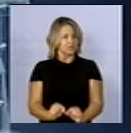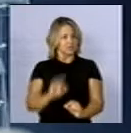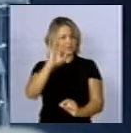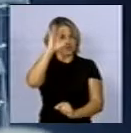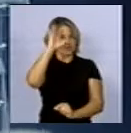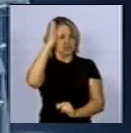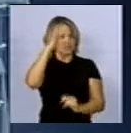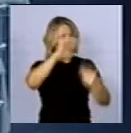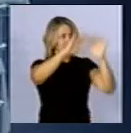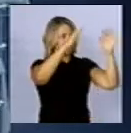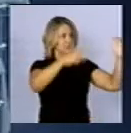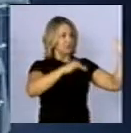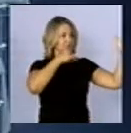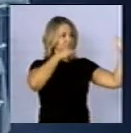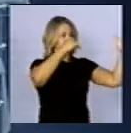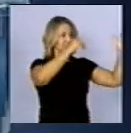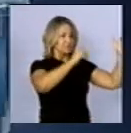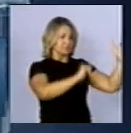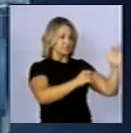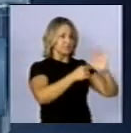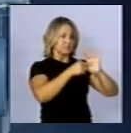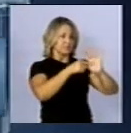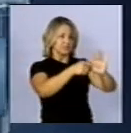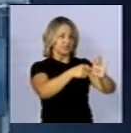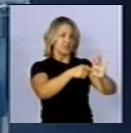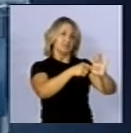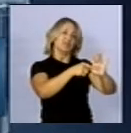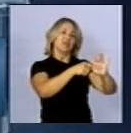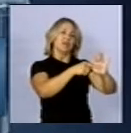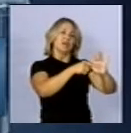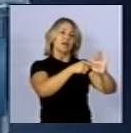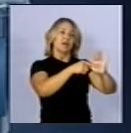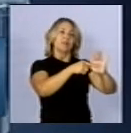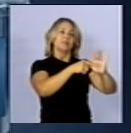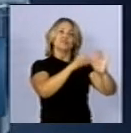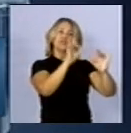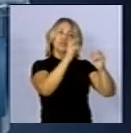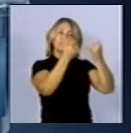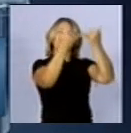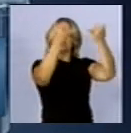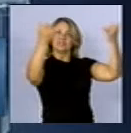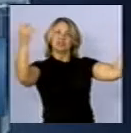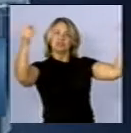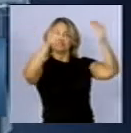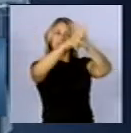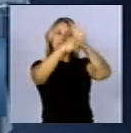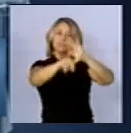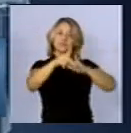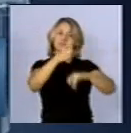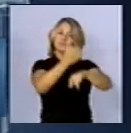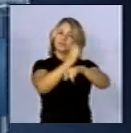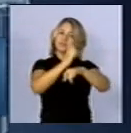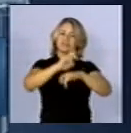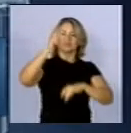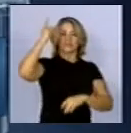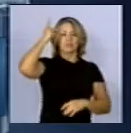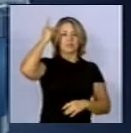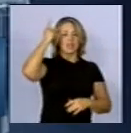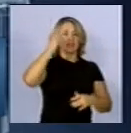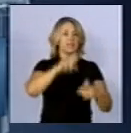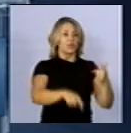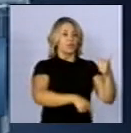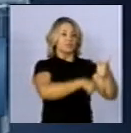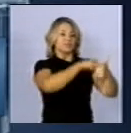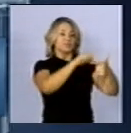Campos magnéticos estimados para as linhas de São Paulo e aí nós temos na segunda tabela a